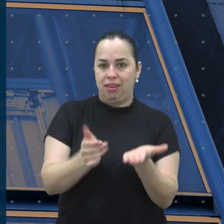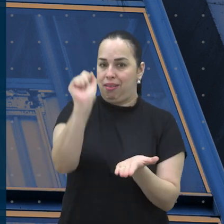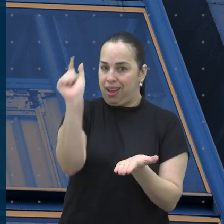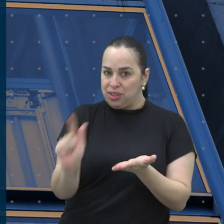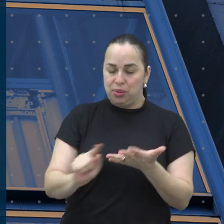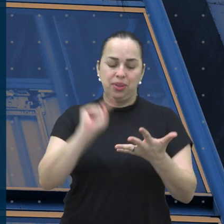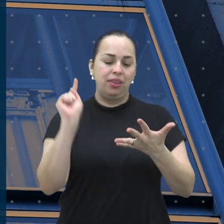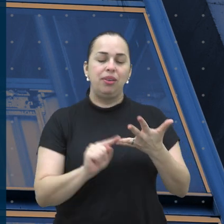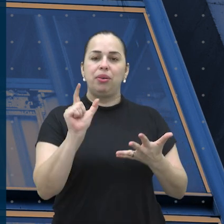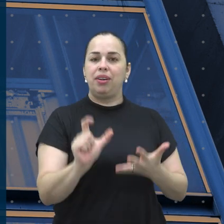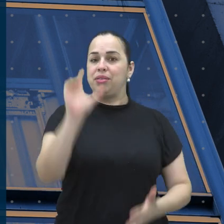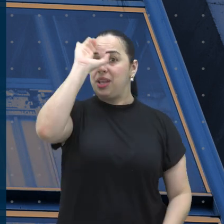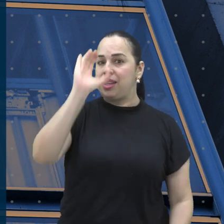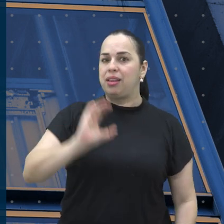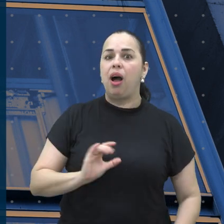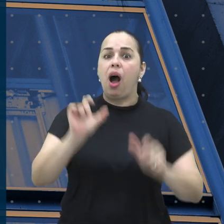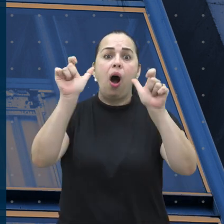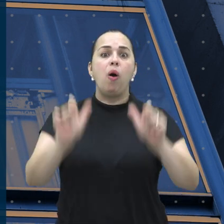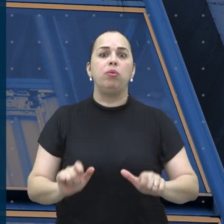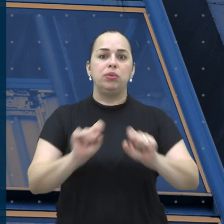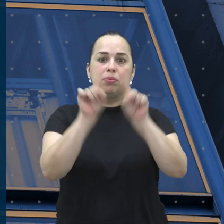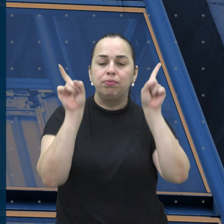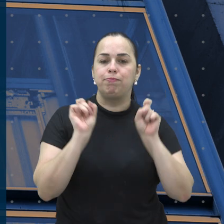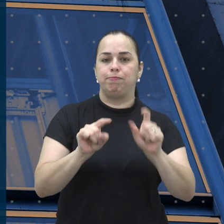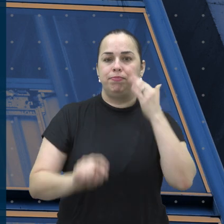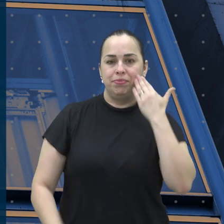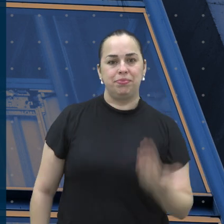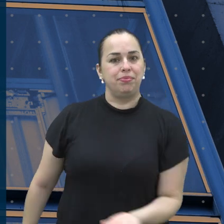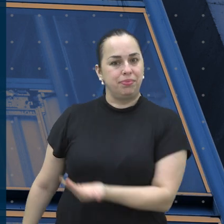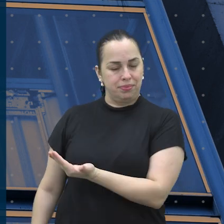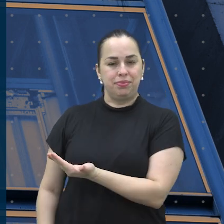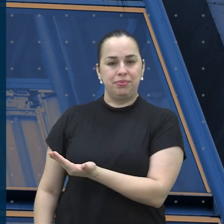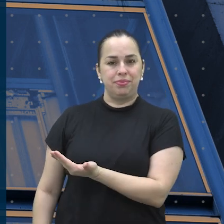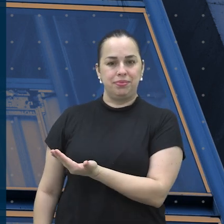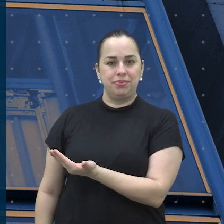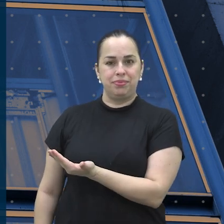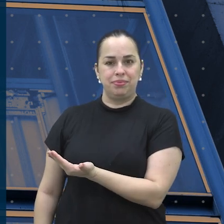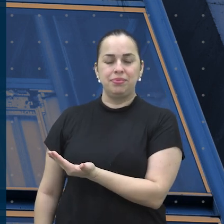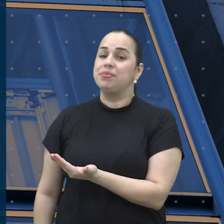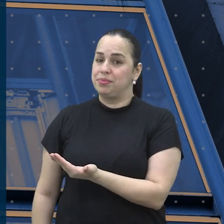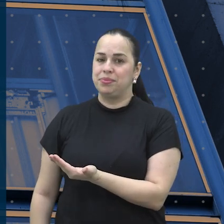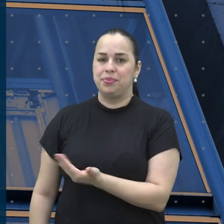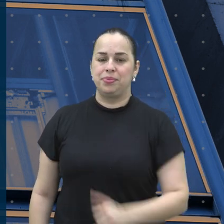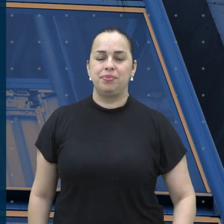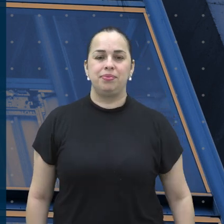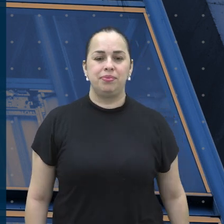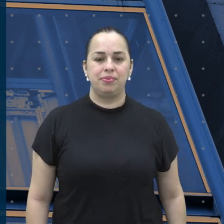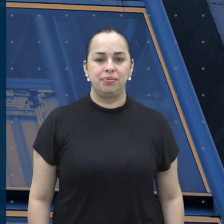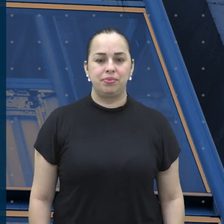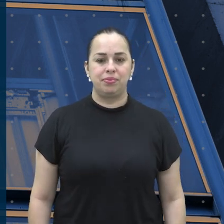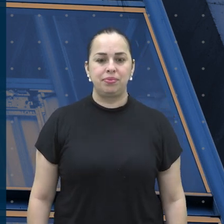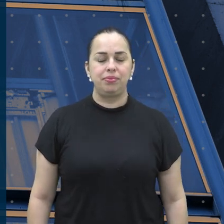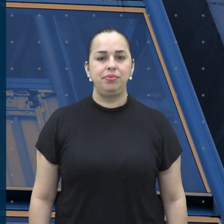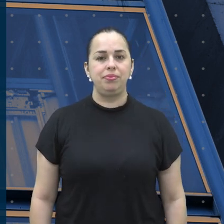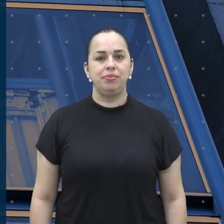carteira de trabalho e o cartão cidadão. O PAT fica na Praça Afonso Pena, número 175, no